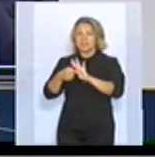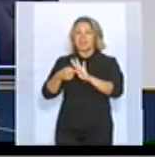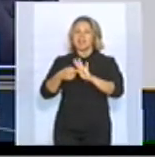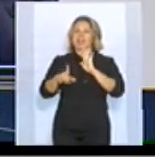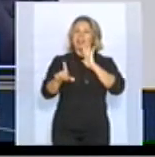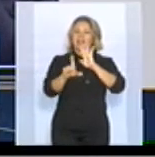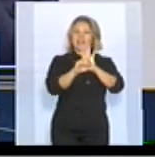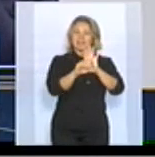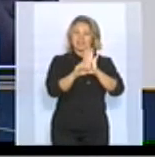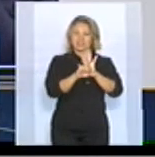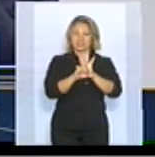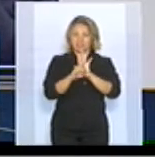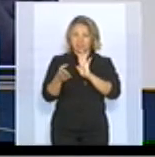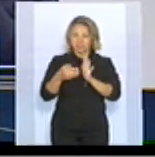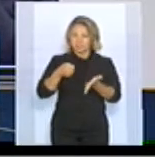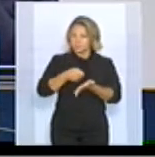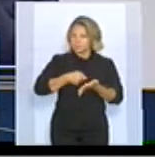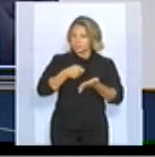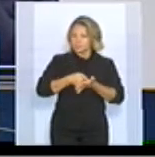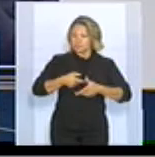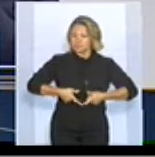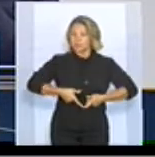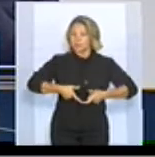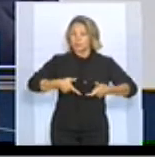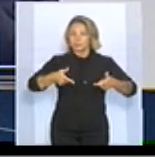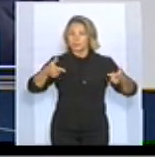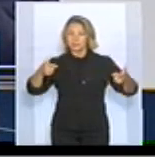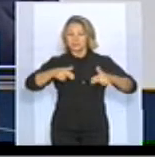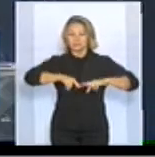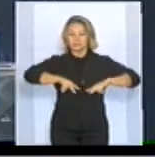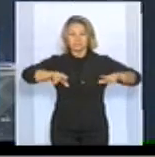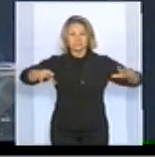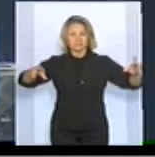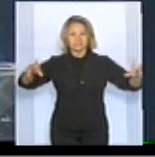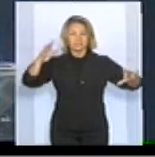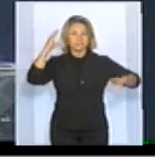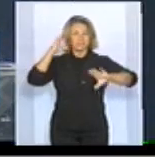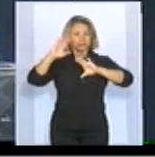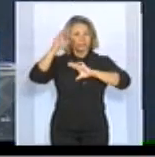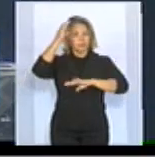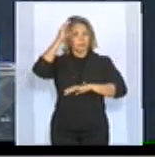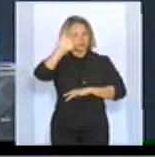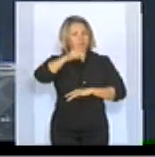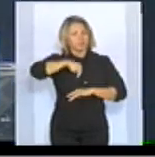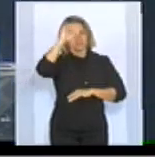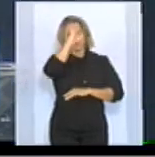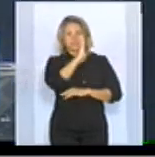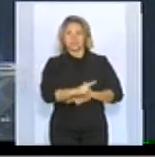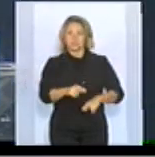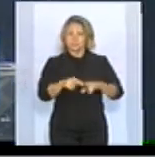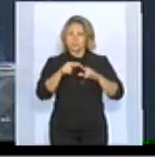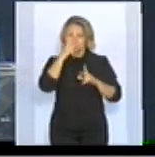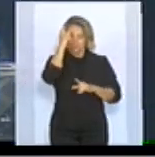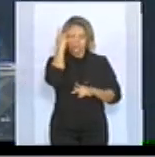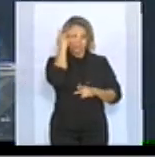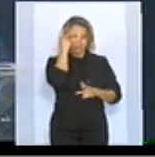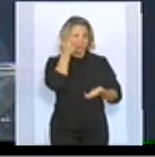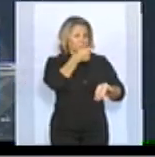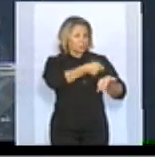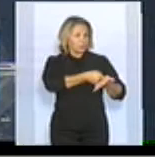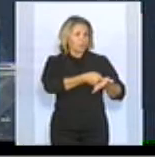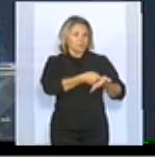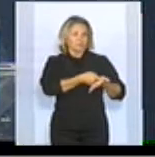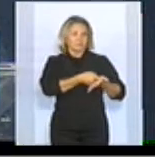legislação promove o aumento da diversidade cultural mundial brasileira, portanto, o consumidor ganha ao ter